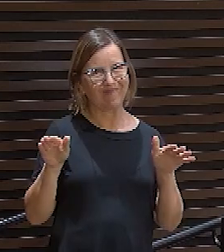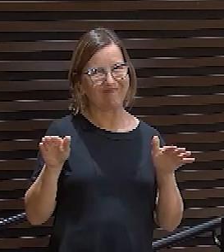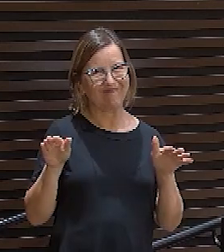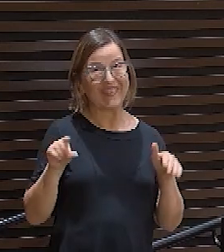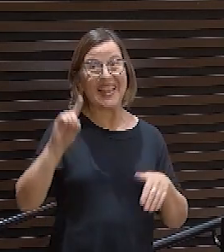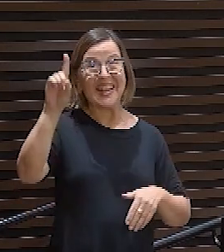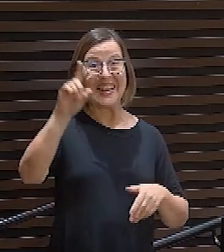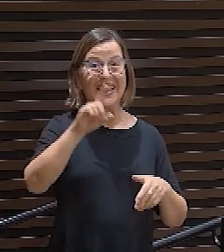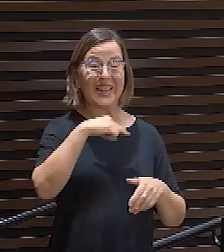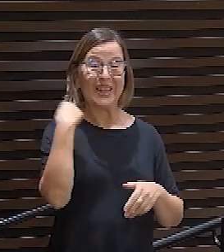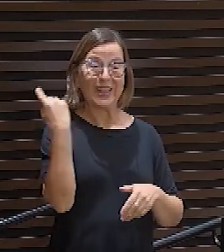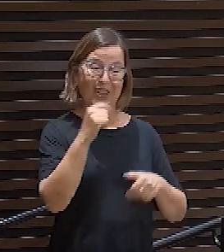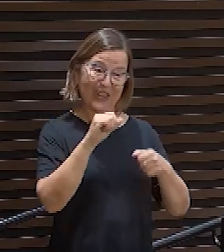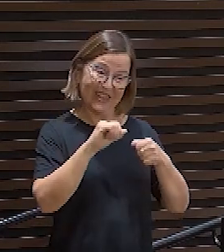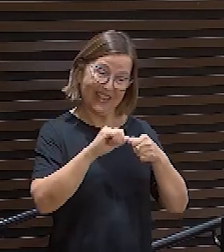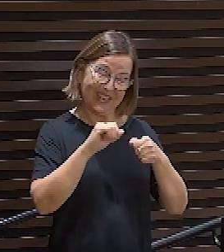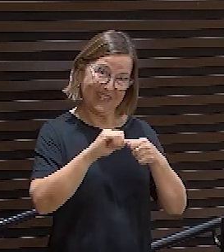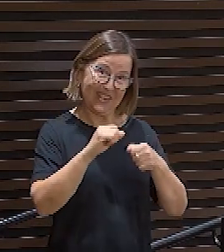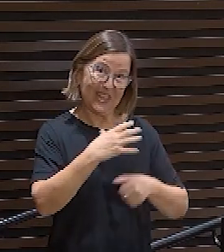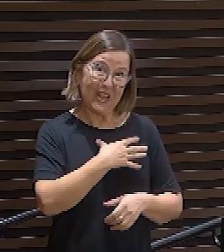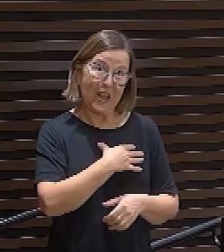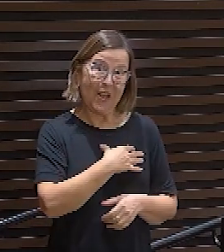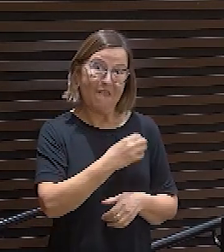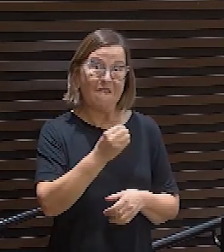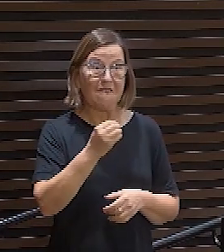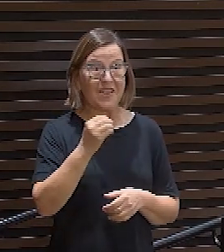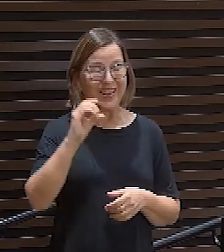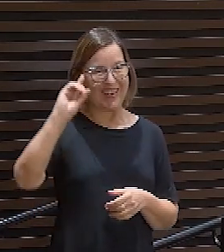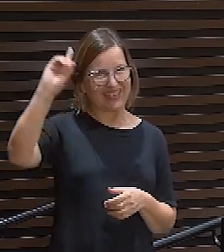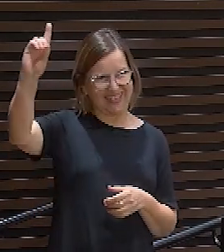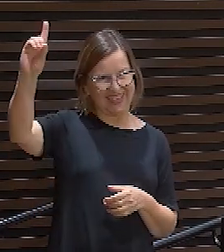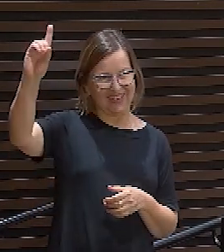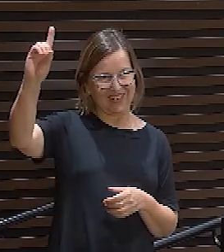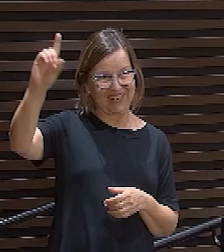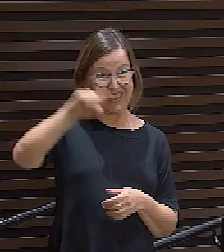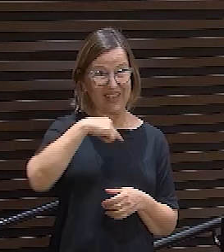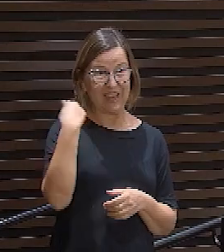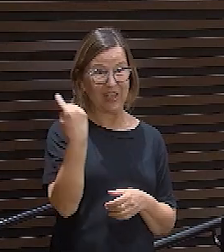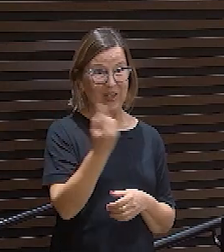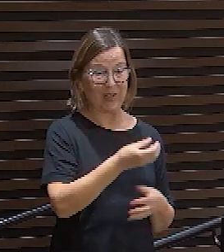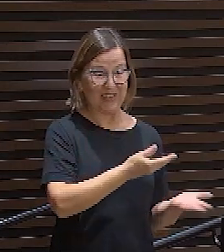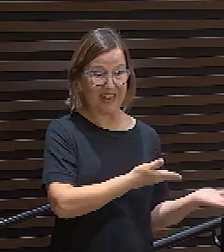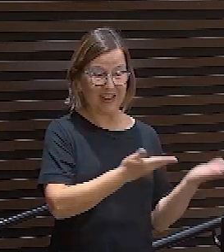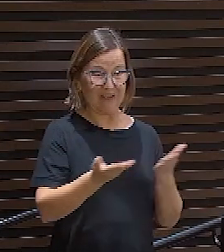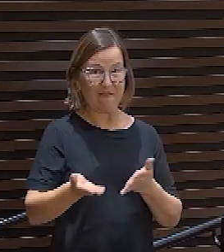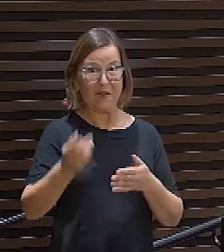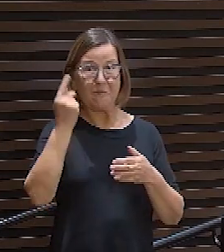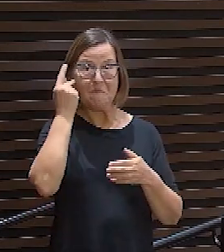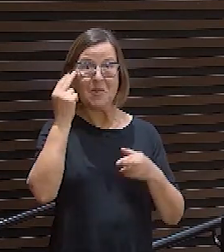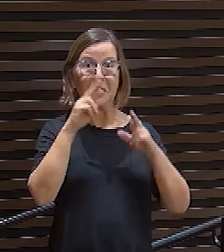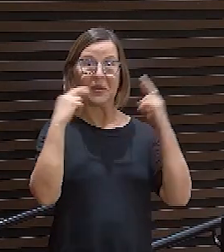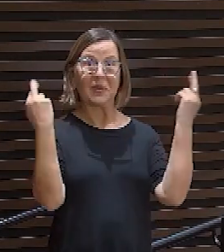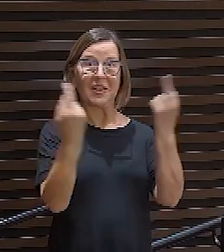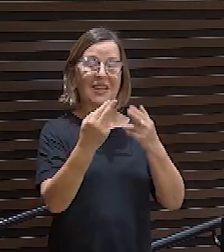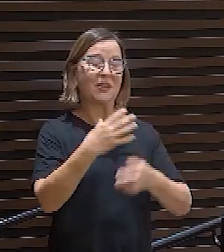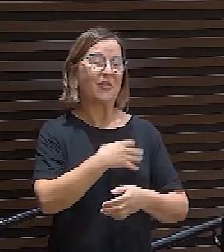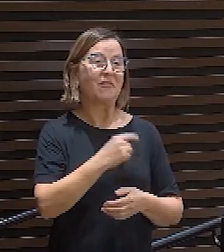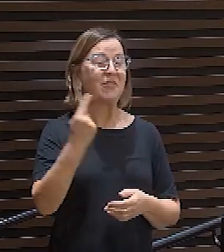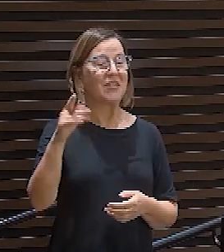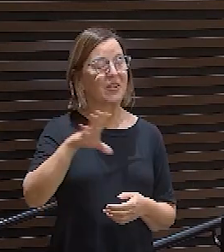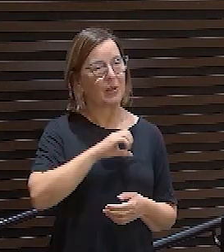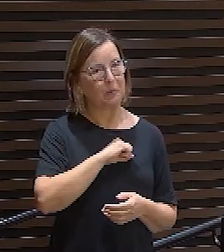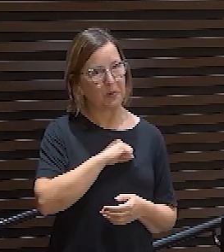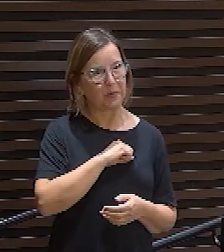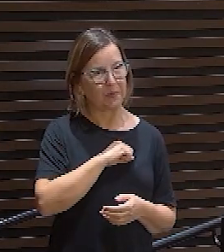e transportou-nos para o reino do Filho do seu amor. Um reino em que há redenção, ou seja, que